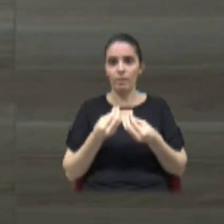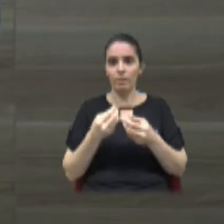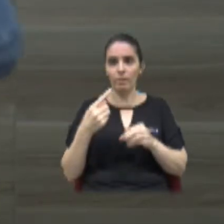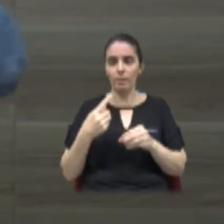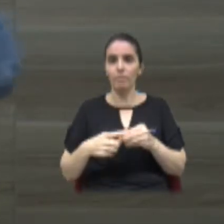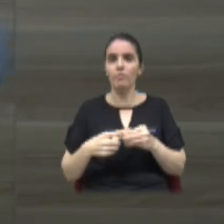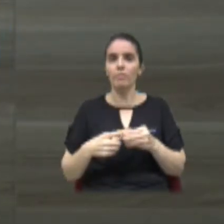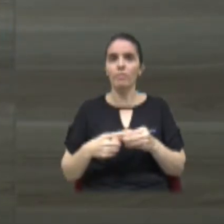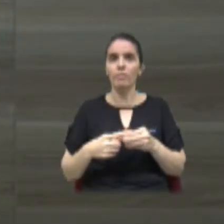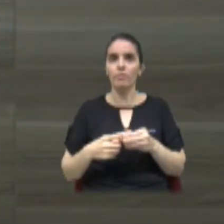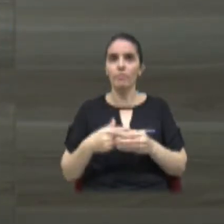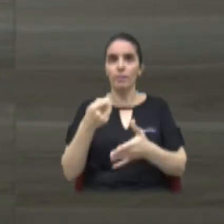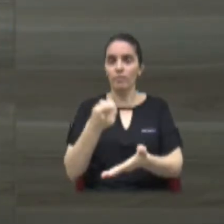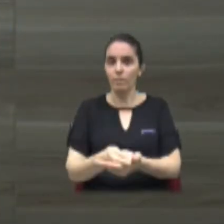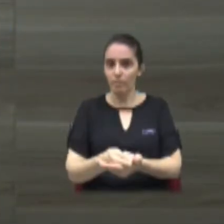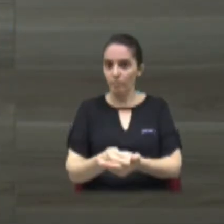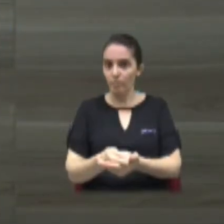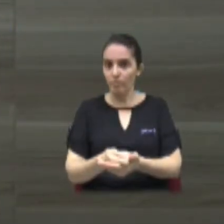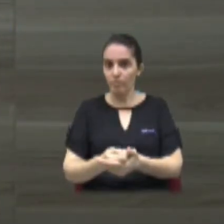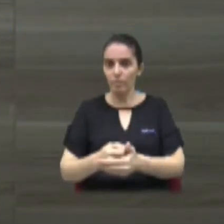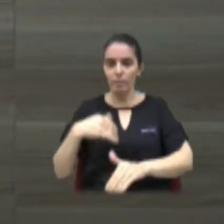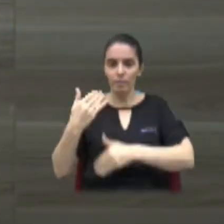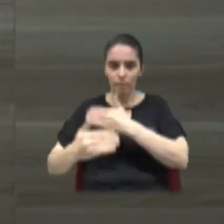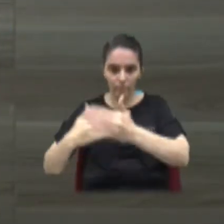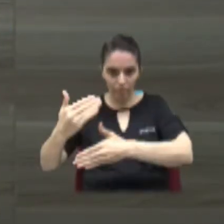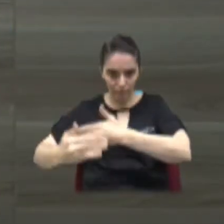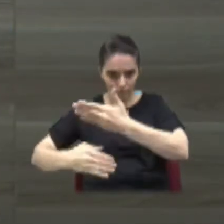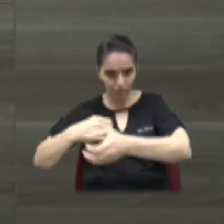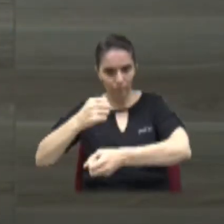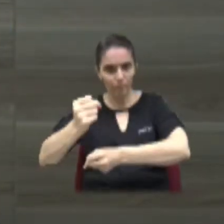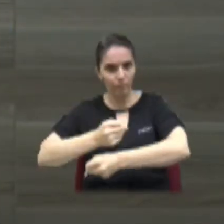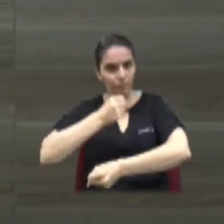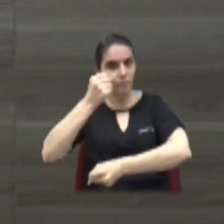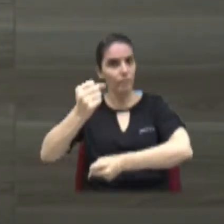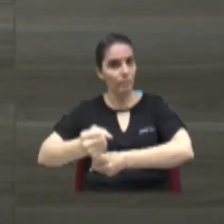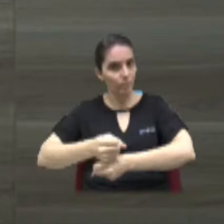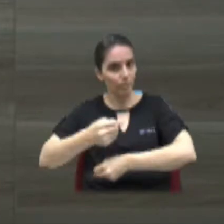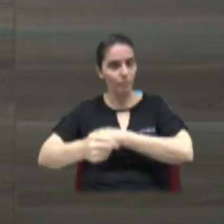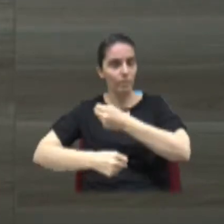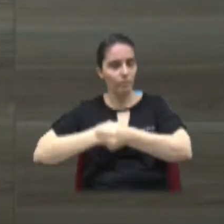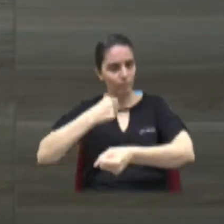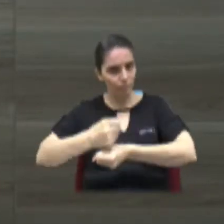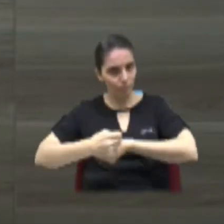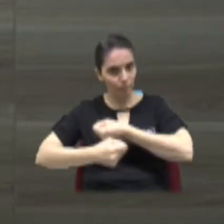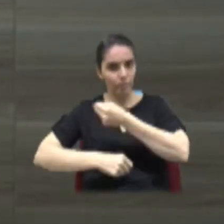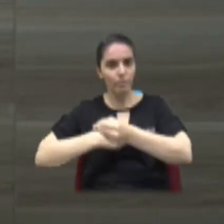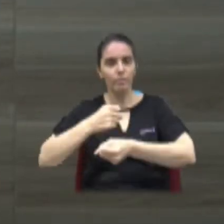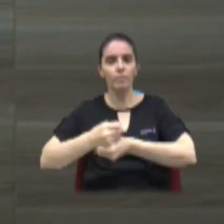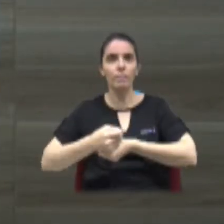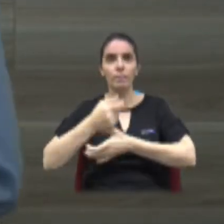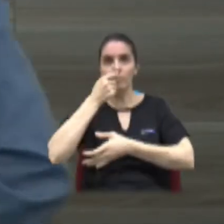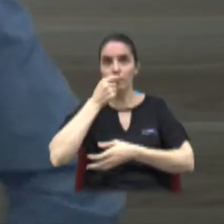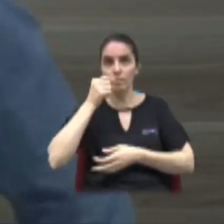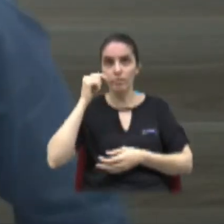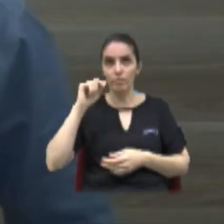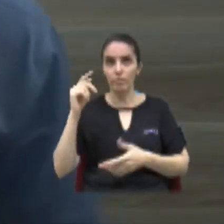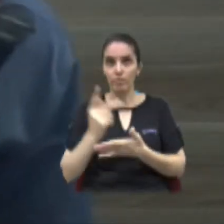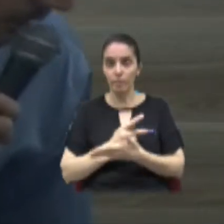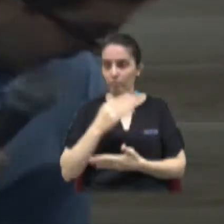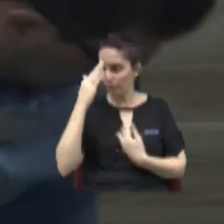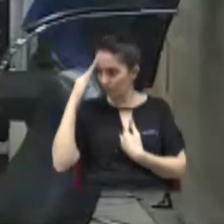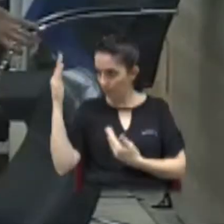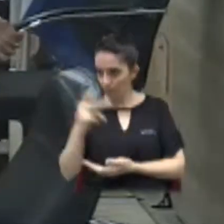necessário, né? Só ponderar isso daí também. Talvez Vossa Excelência não tenha entendido, pensou da forma micro política. Eu